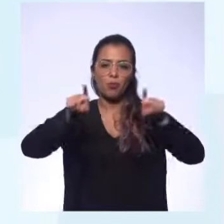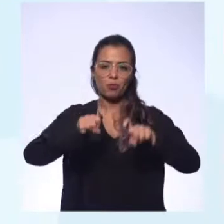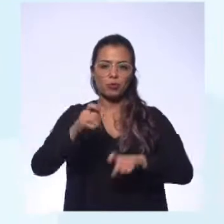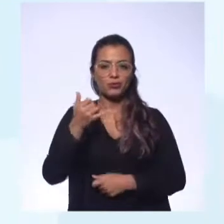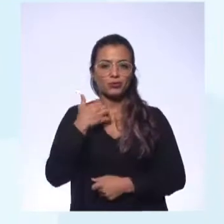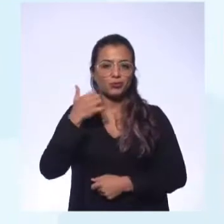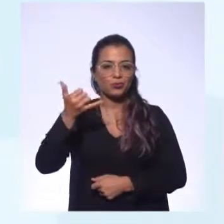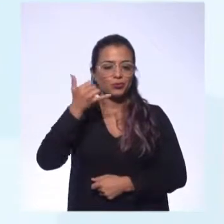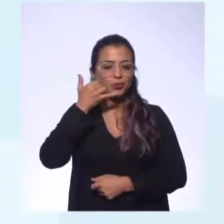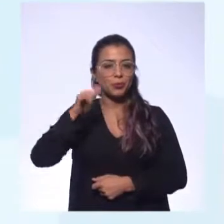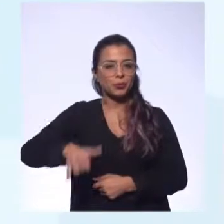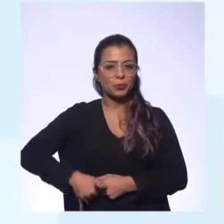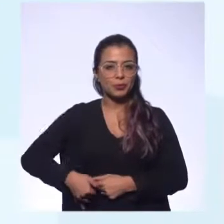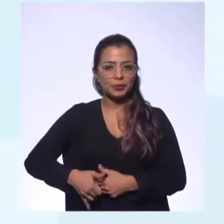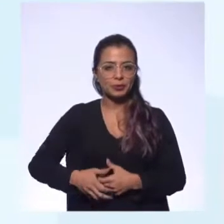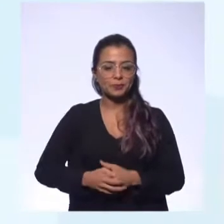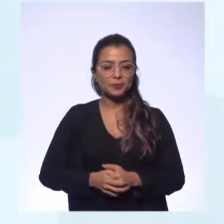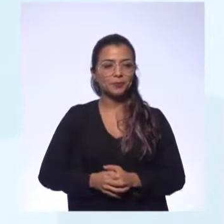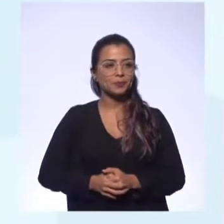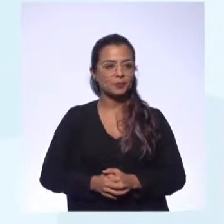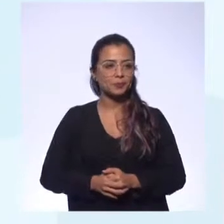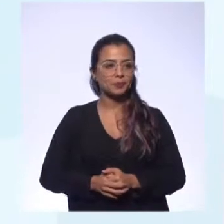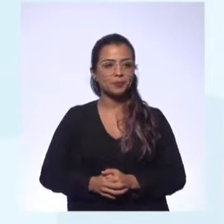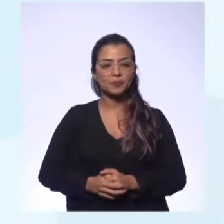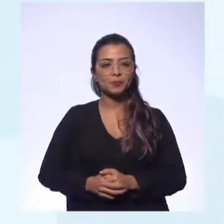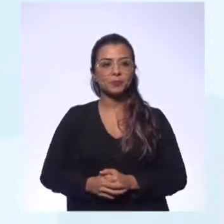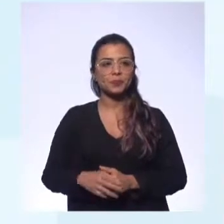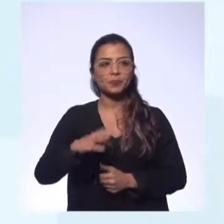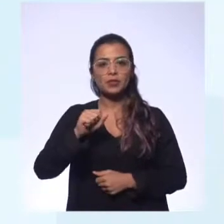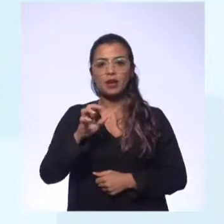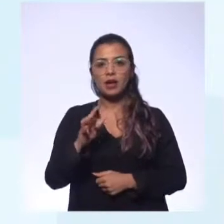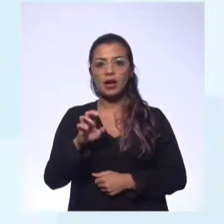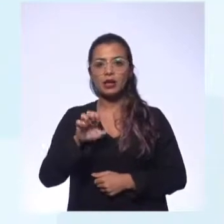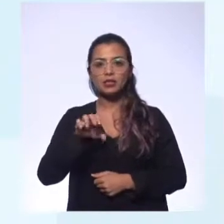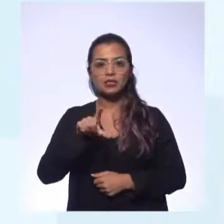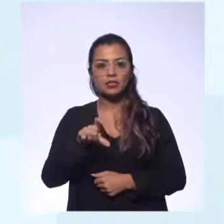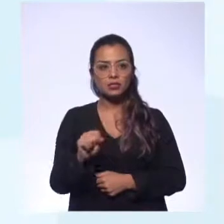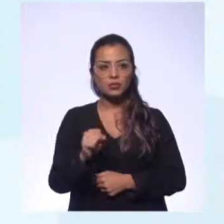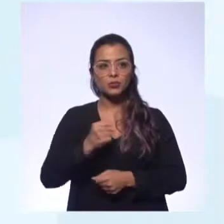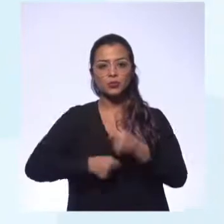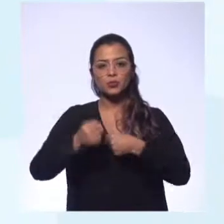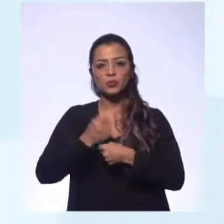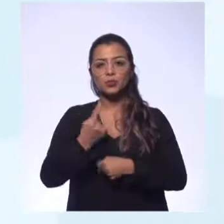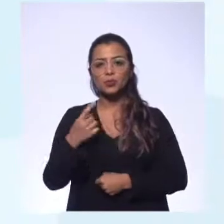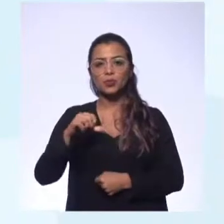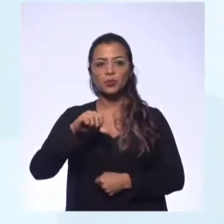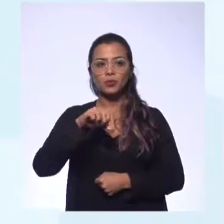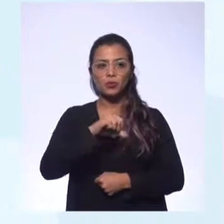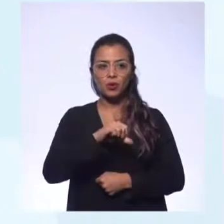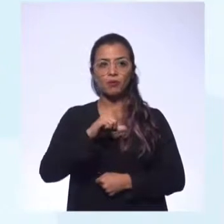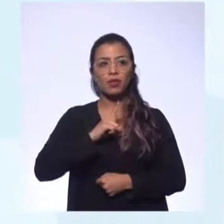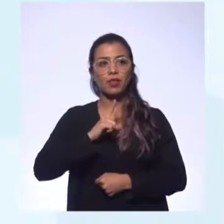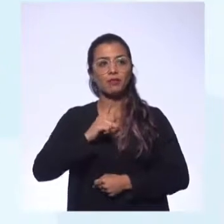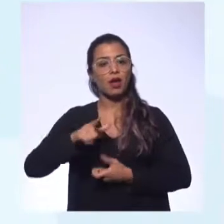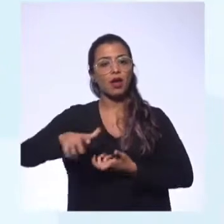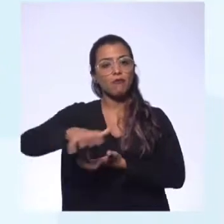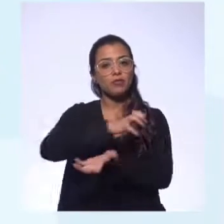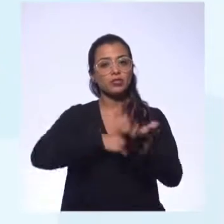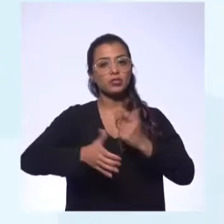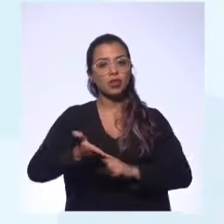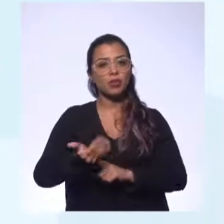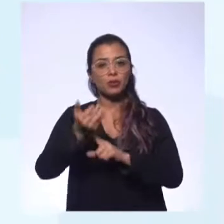Segundo Castells, 1999, a revolução tecnológica do século XX desenvolveu a tecnologia digital que se caracteriza